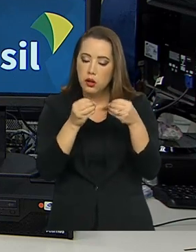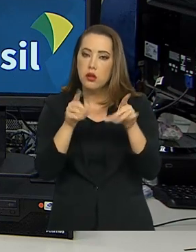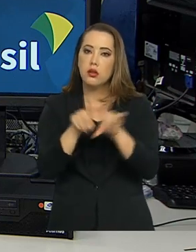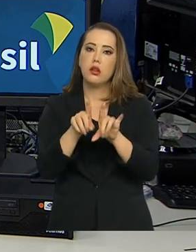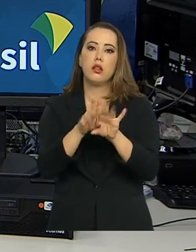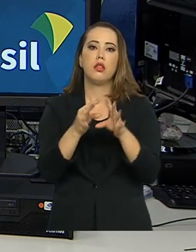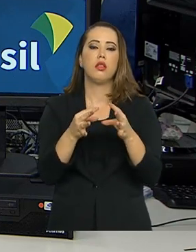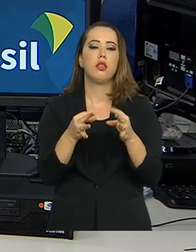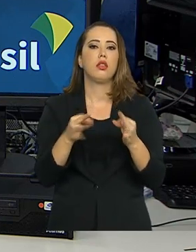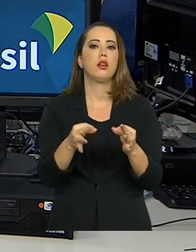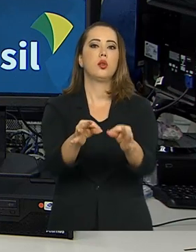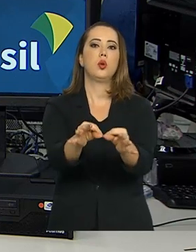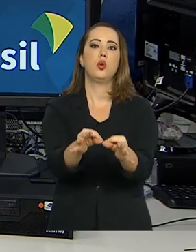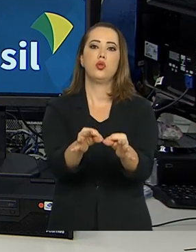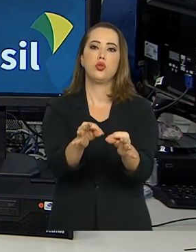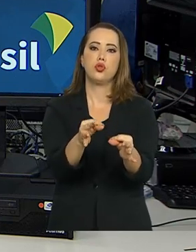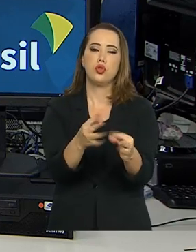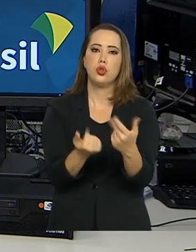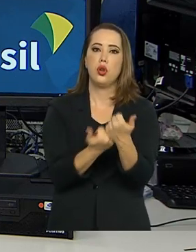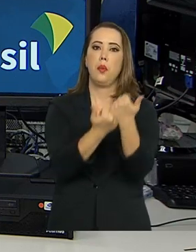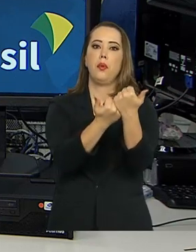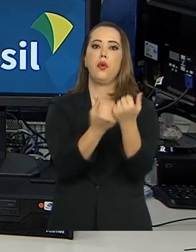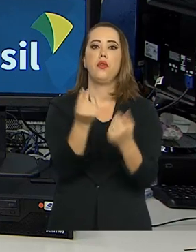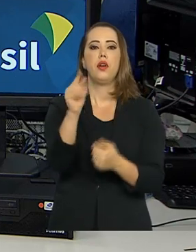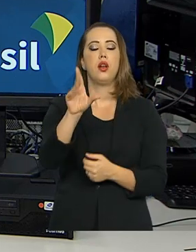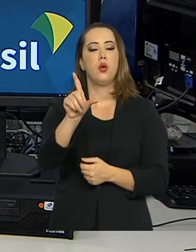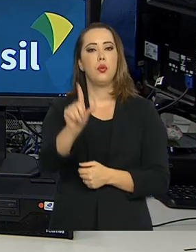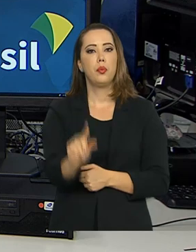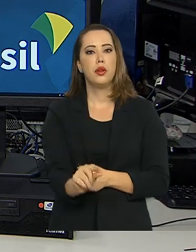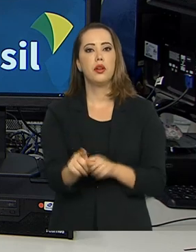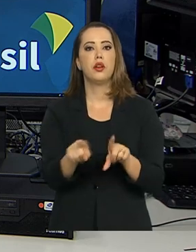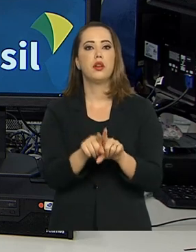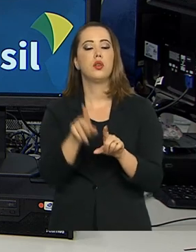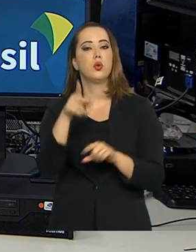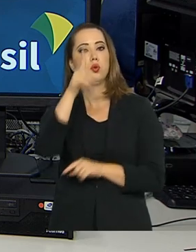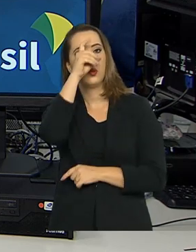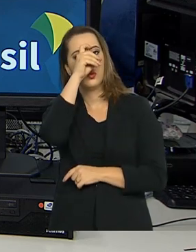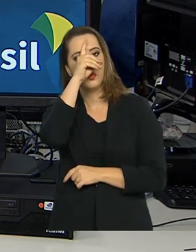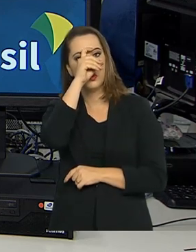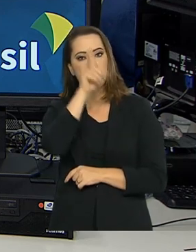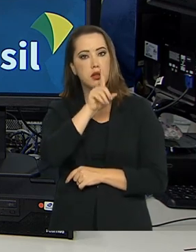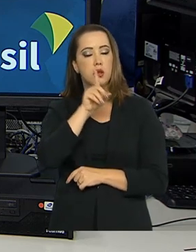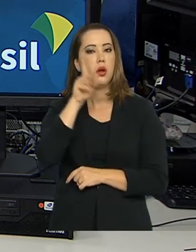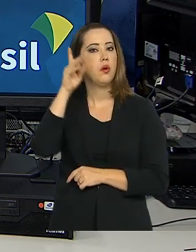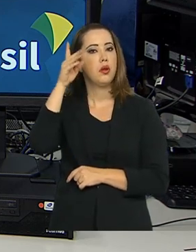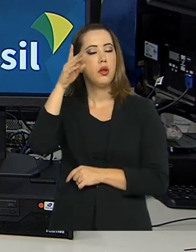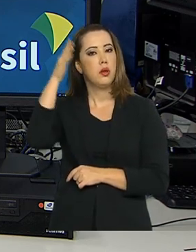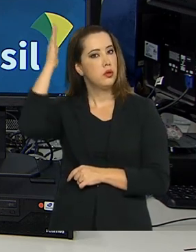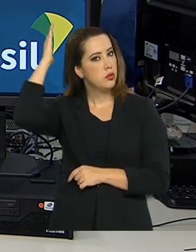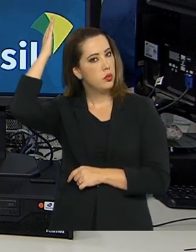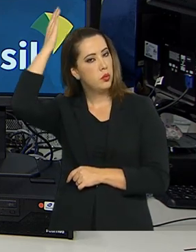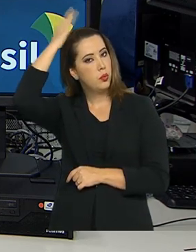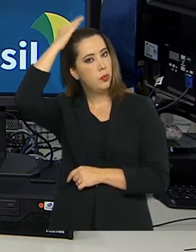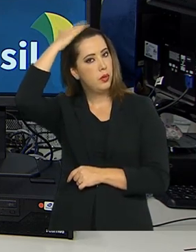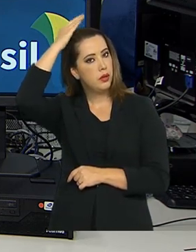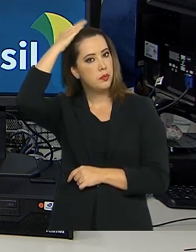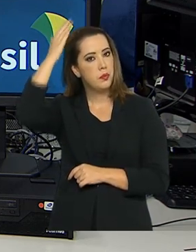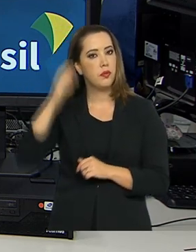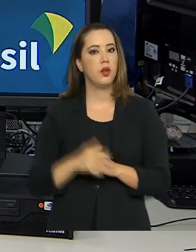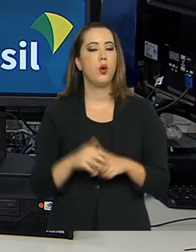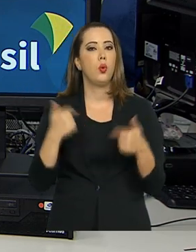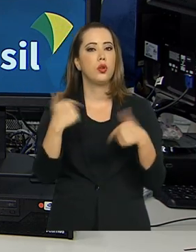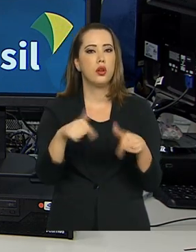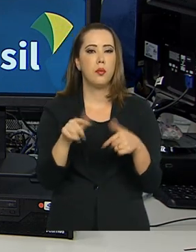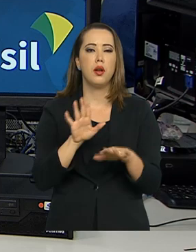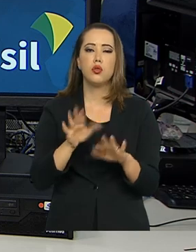Tecnologia Assistiva de Baixo Custo do Hospital Metropolitano de Urgência e Emergência de Ananindeua, no Pará. A ação